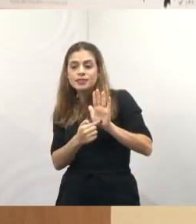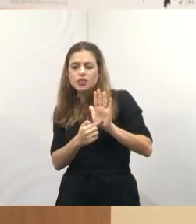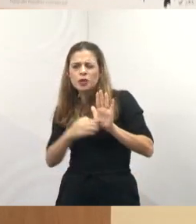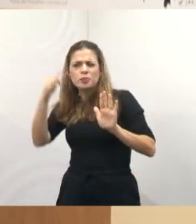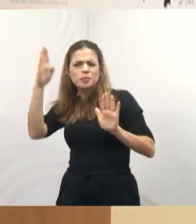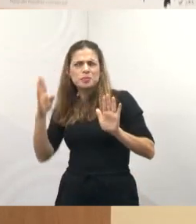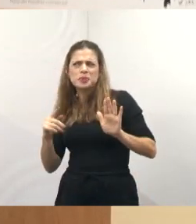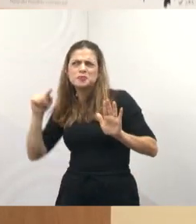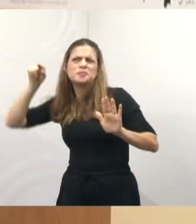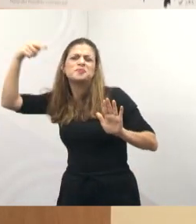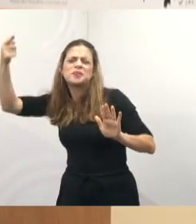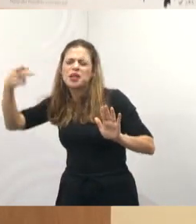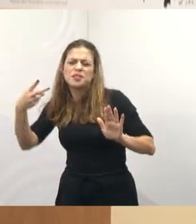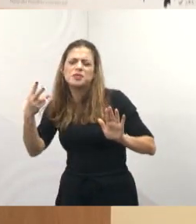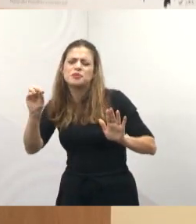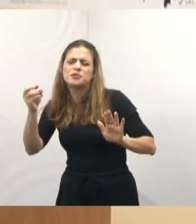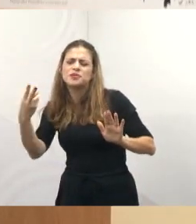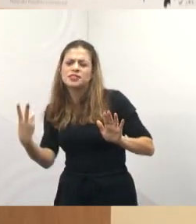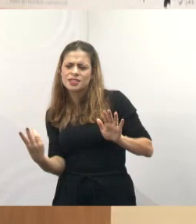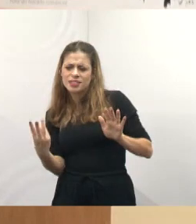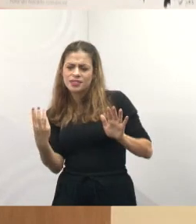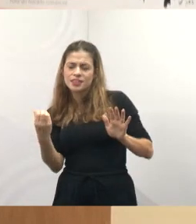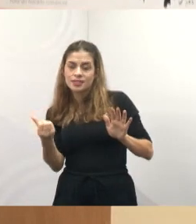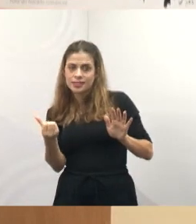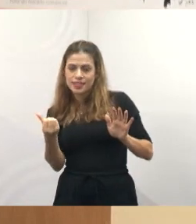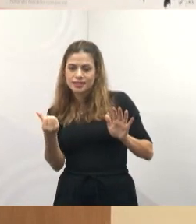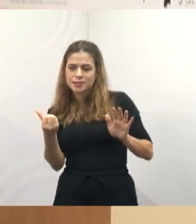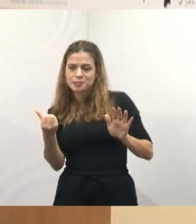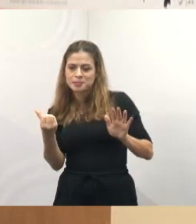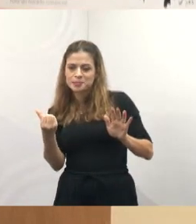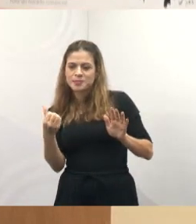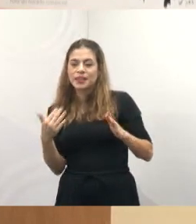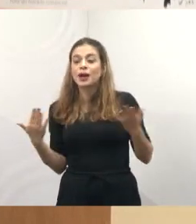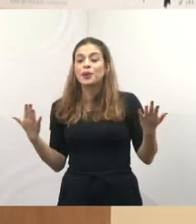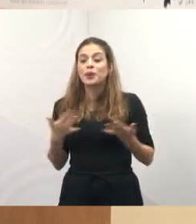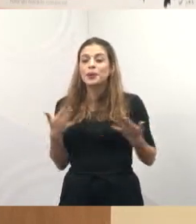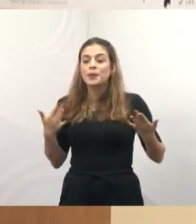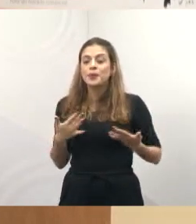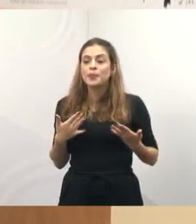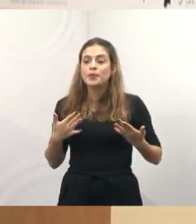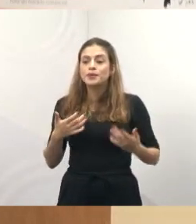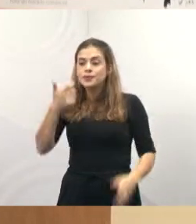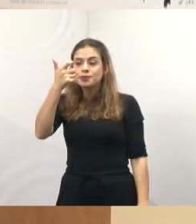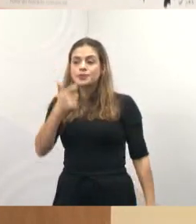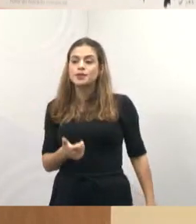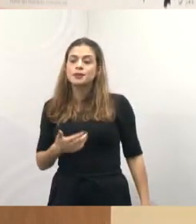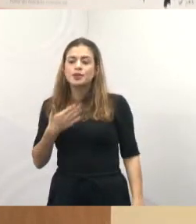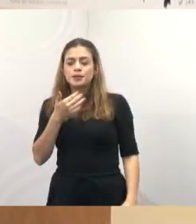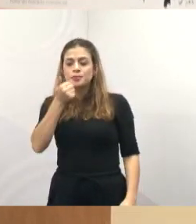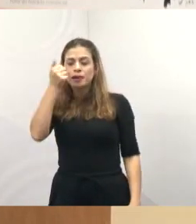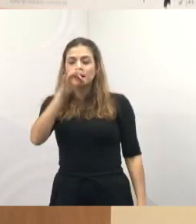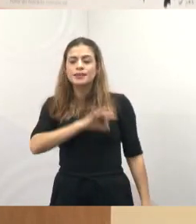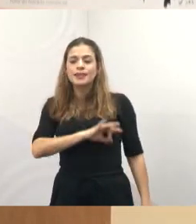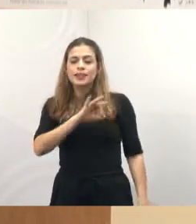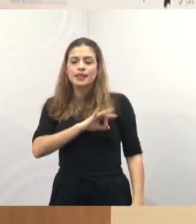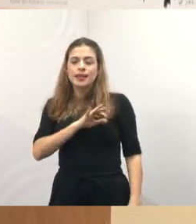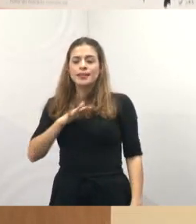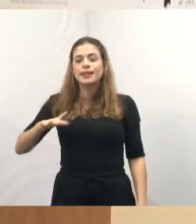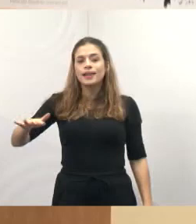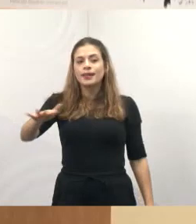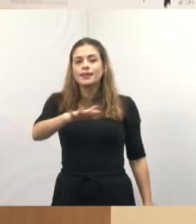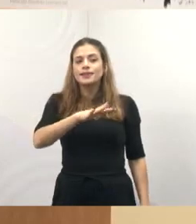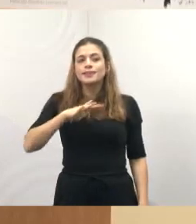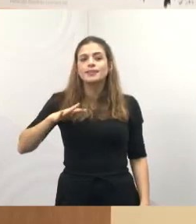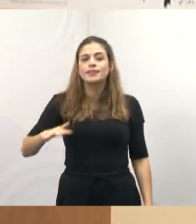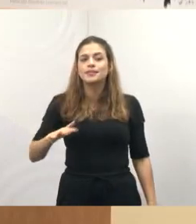para 2026. Além disso, hoje nós somos um dos melhores salários da região.